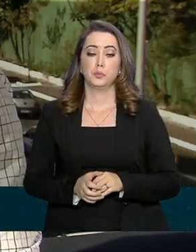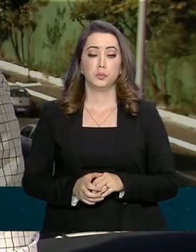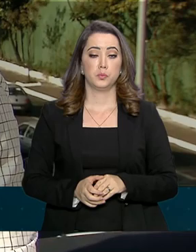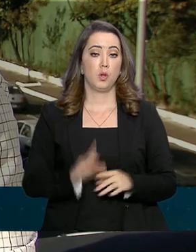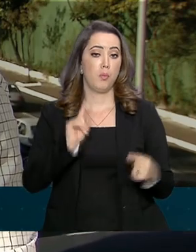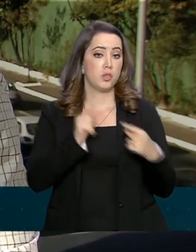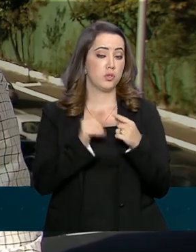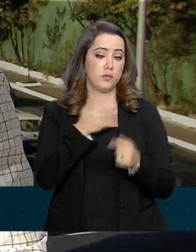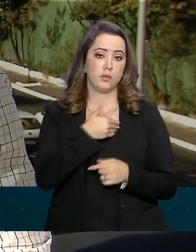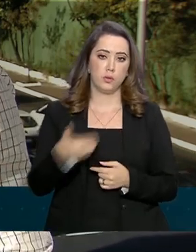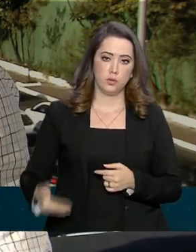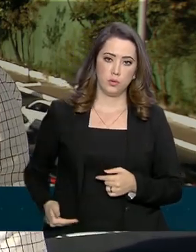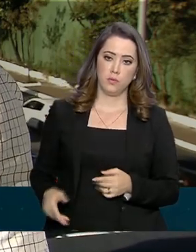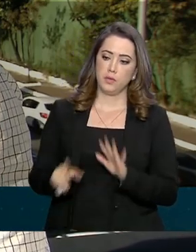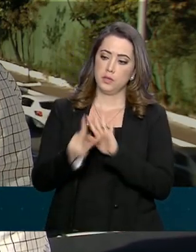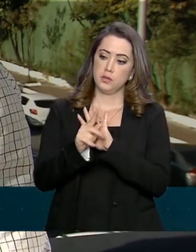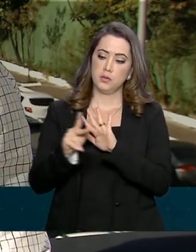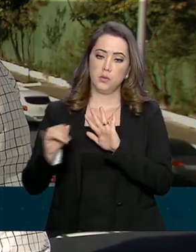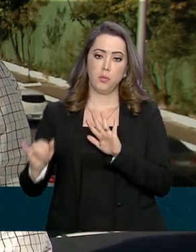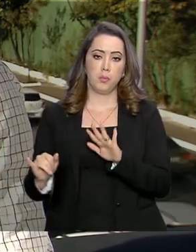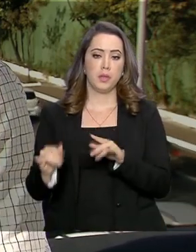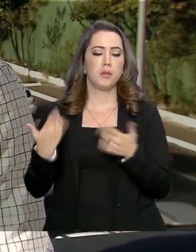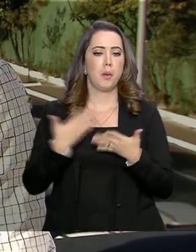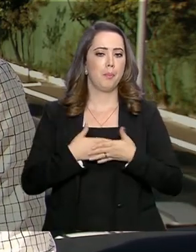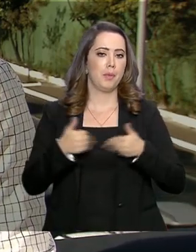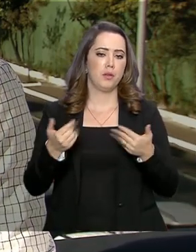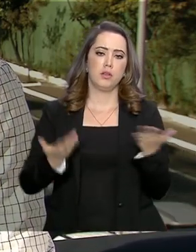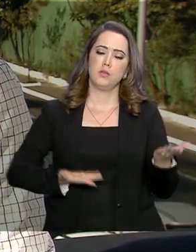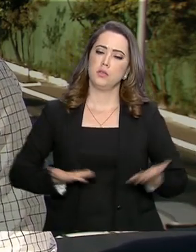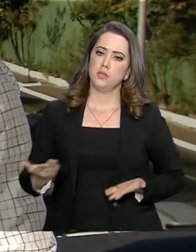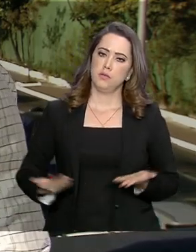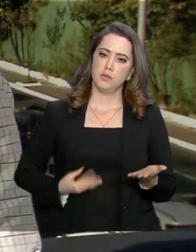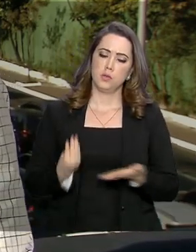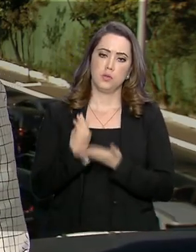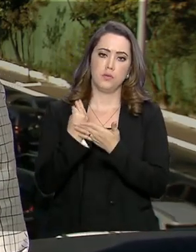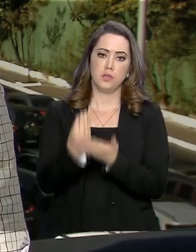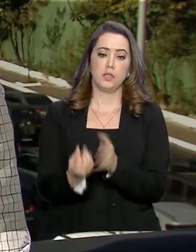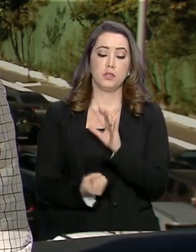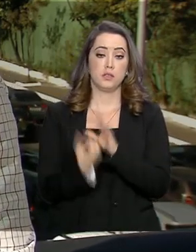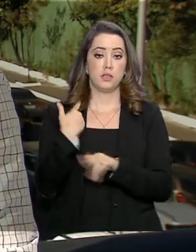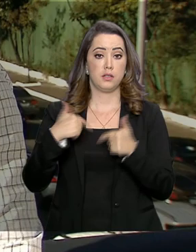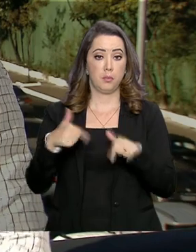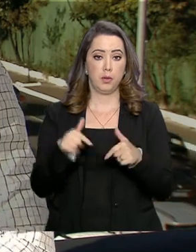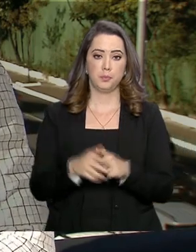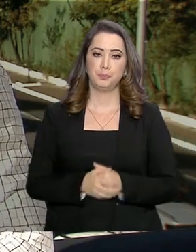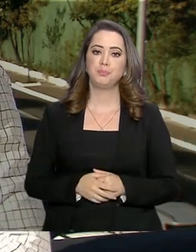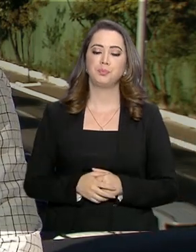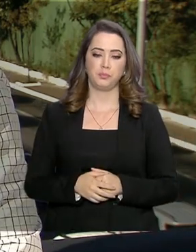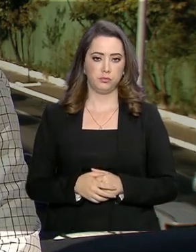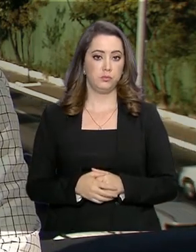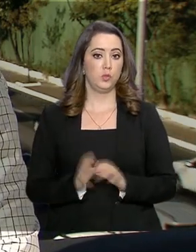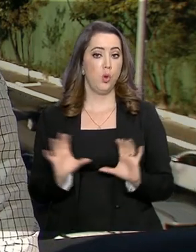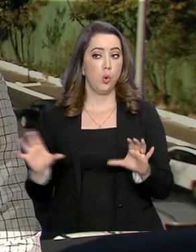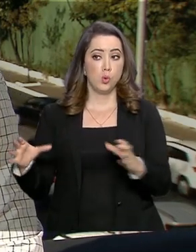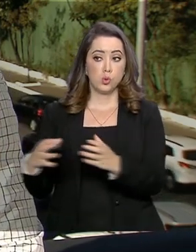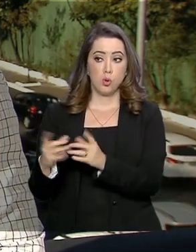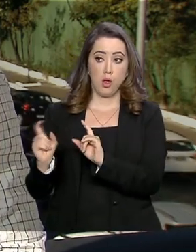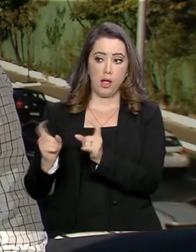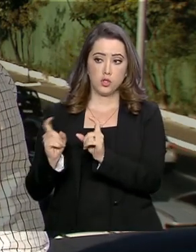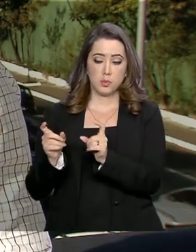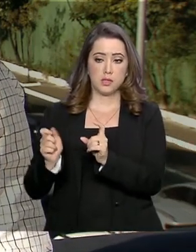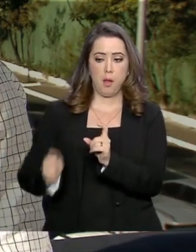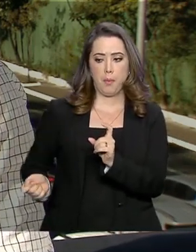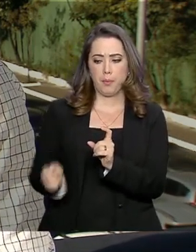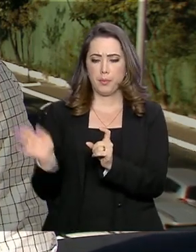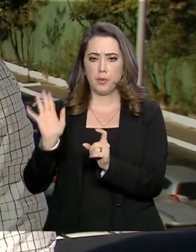Público-Privadas é melhorar a qualidade dos serviços oferecidos e gerar empregos. As concessões devem render